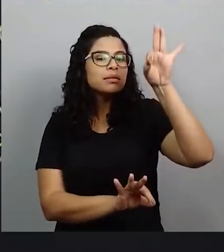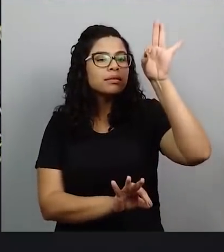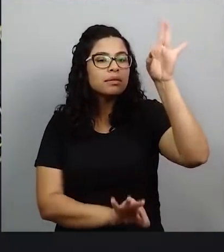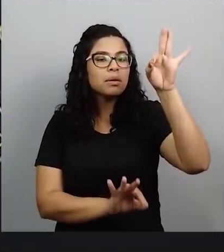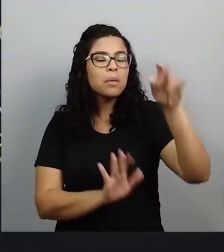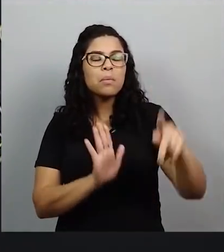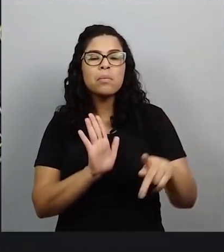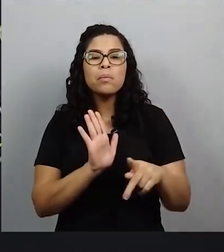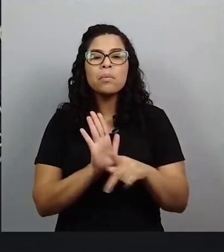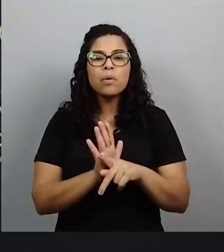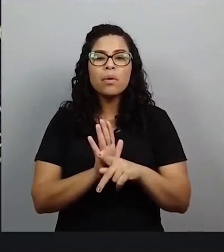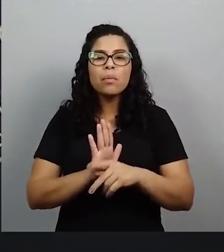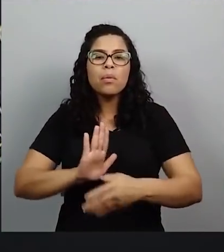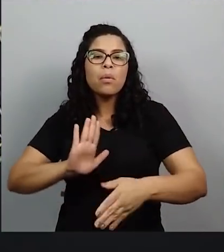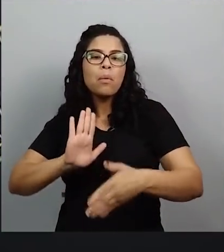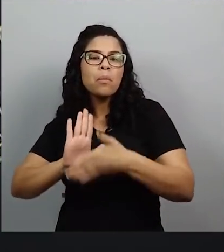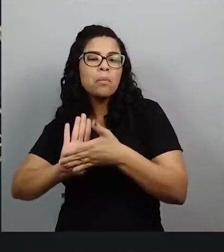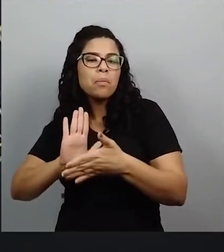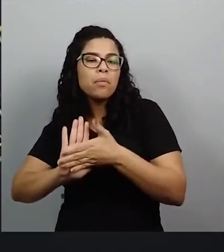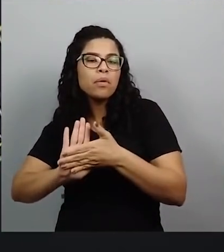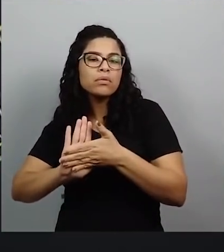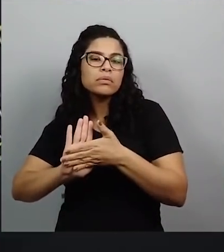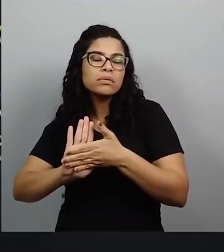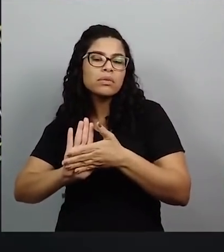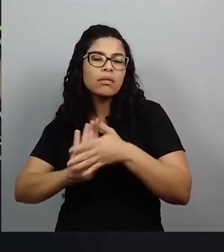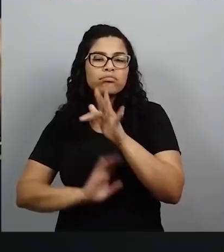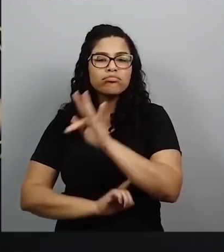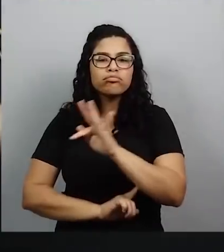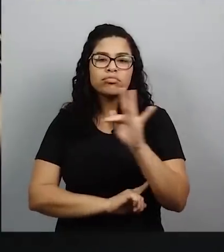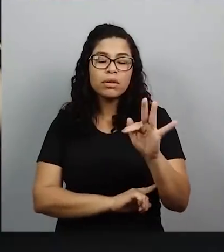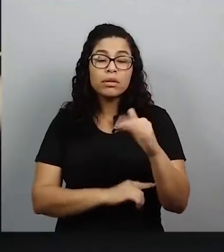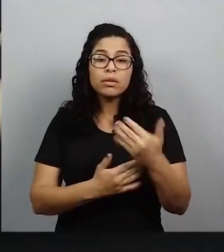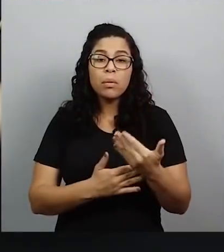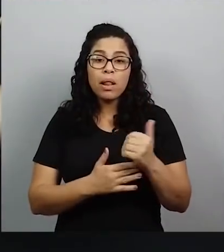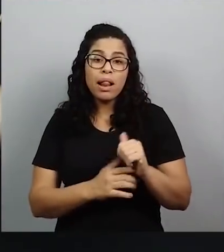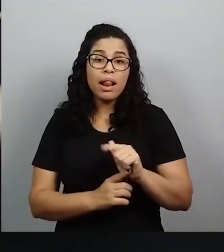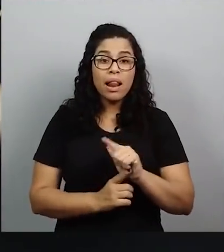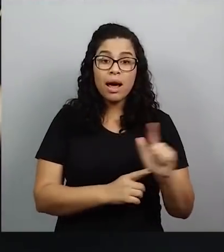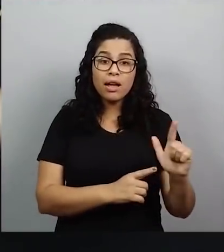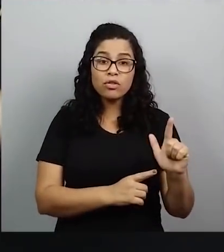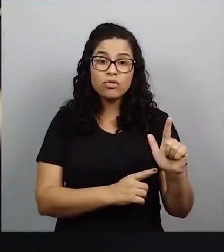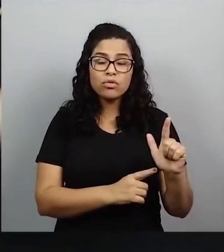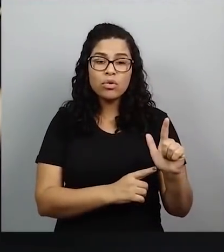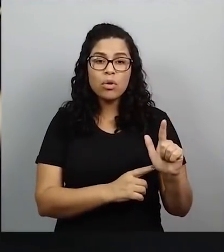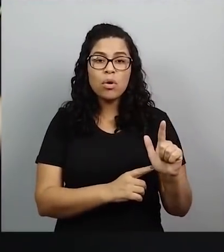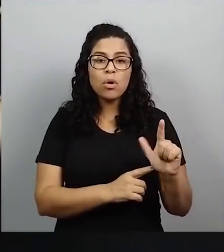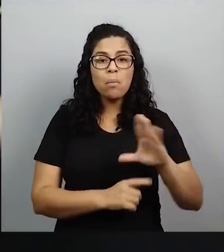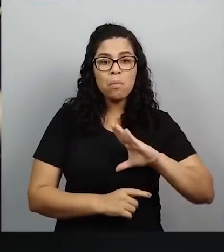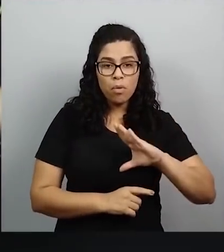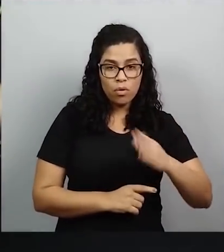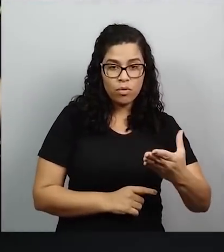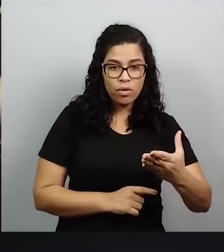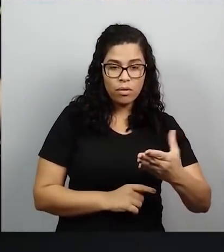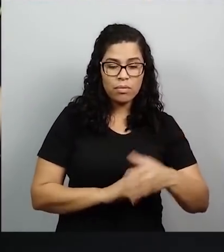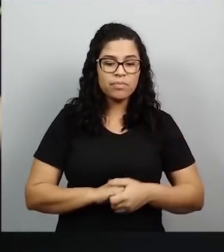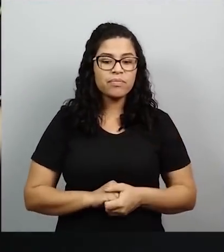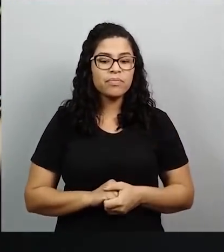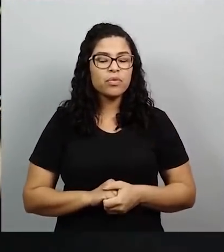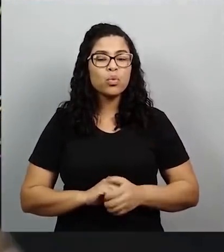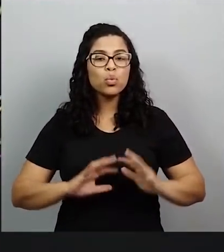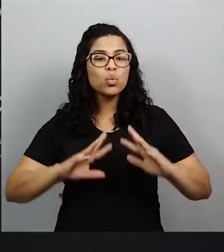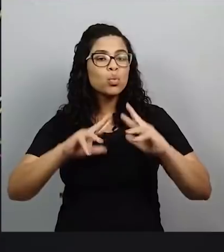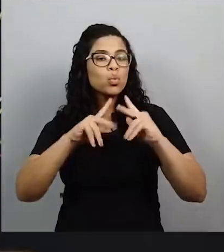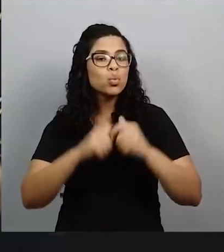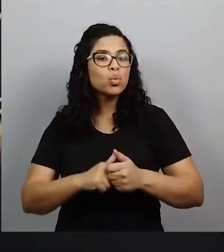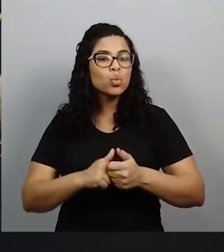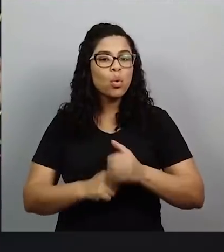de Tordesilhas. Então, tudo que estava a leste dessa ilha seria territórios